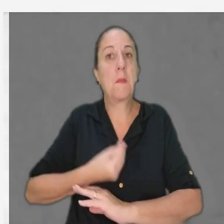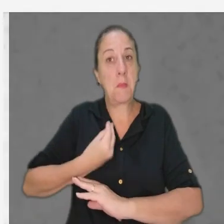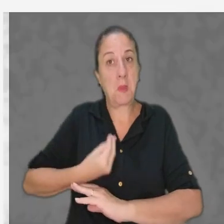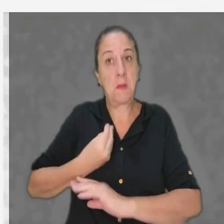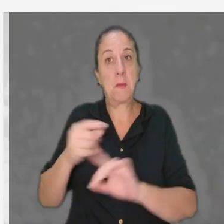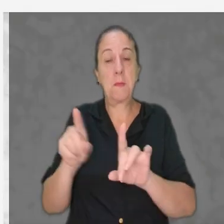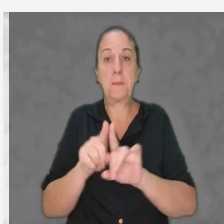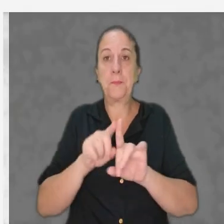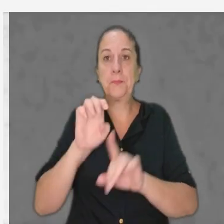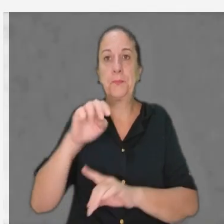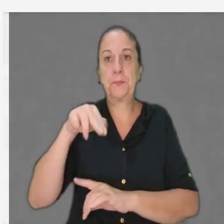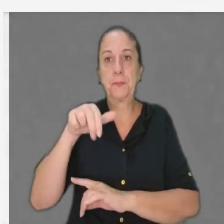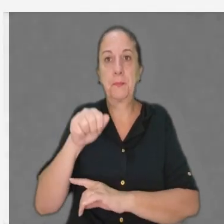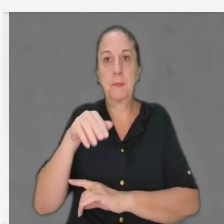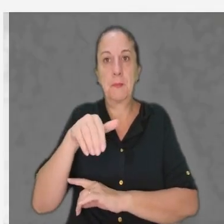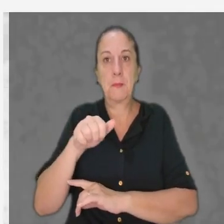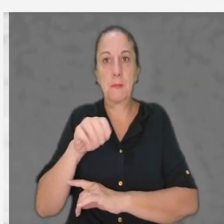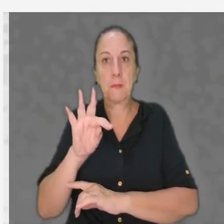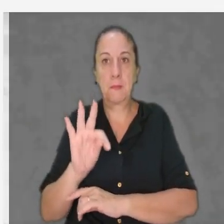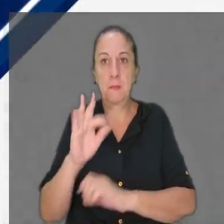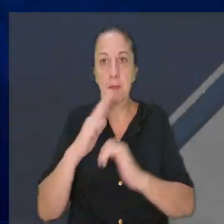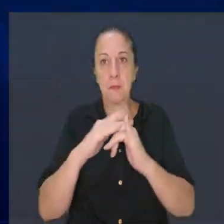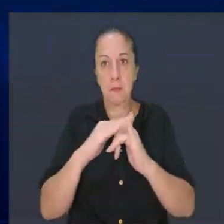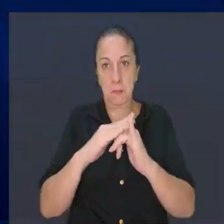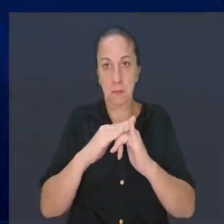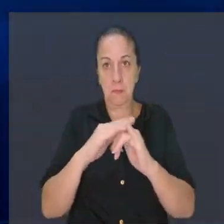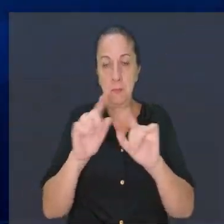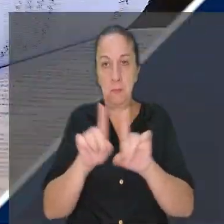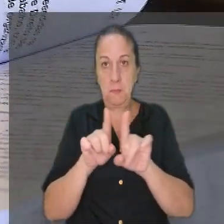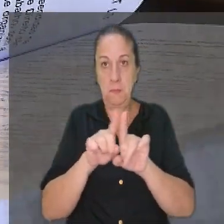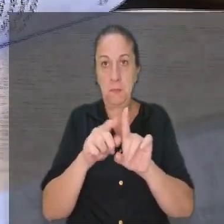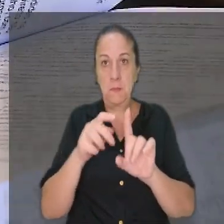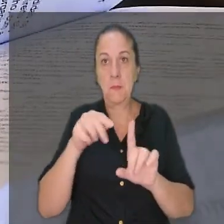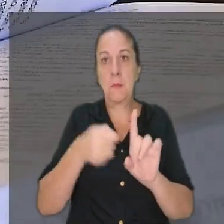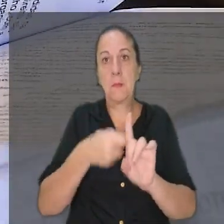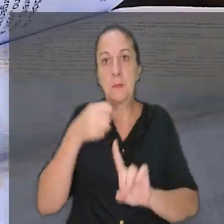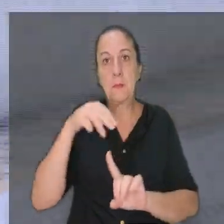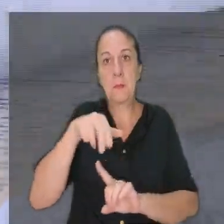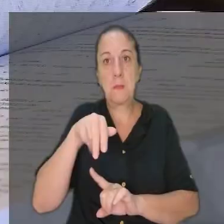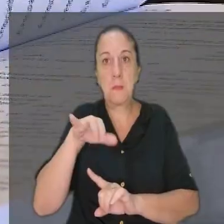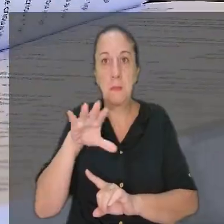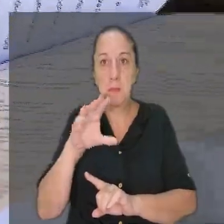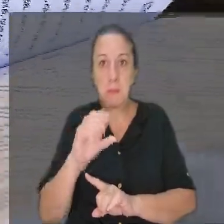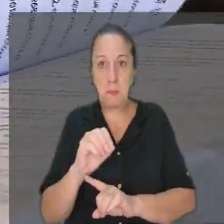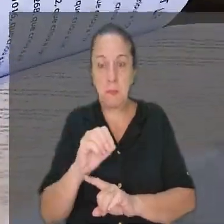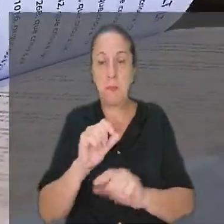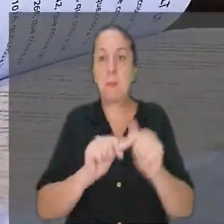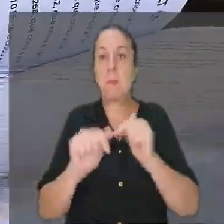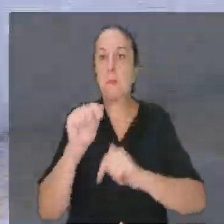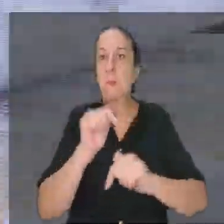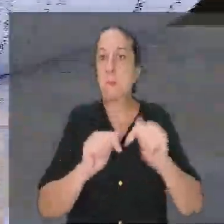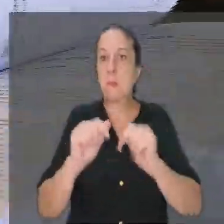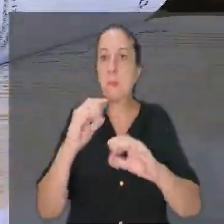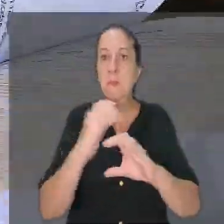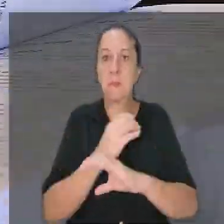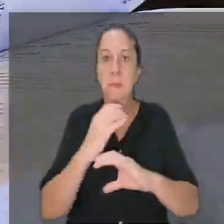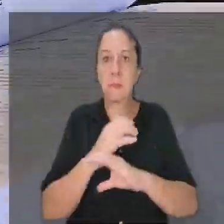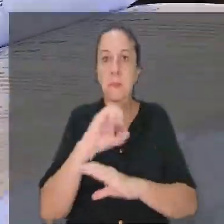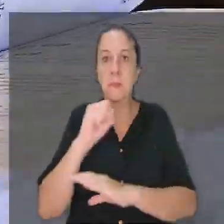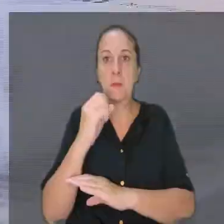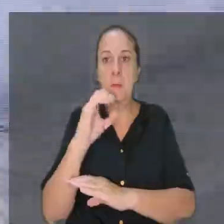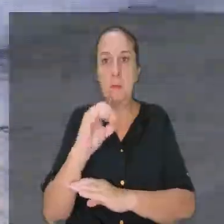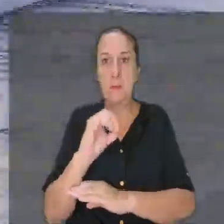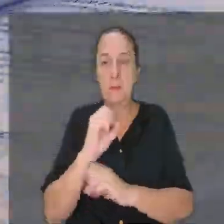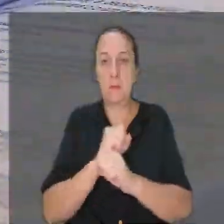ao vivo pelo canal da ENAMAT no YouTube. Em maio, a consolidação das leis do trabalho completa 80